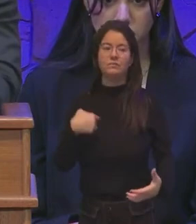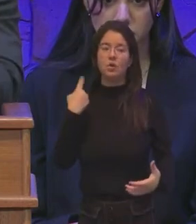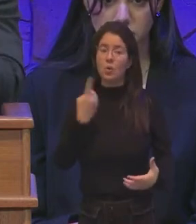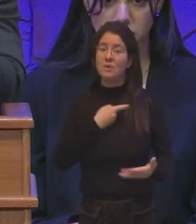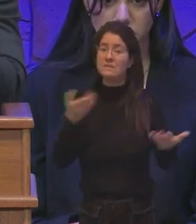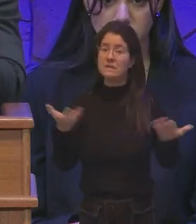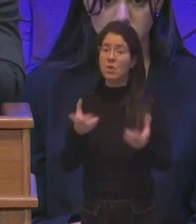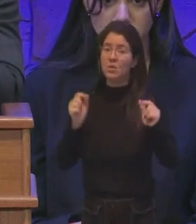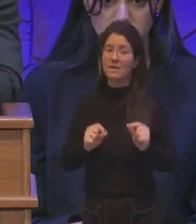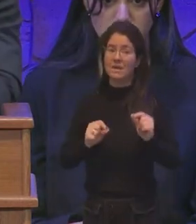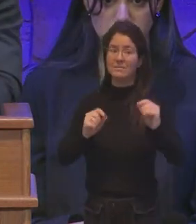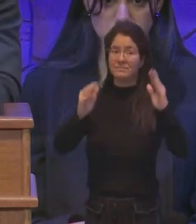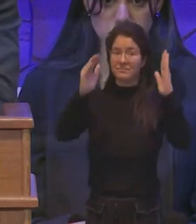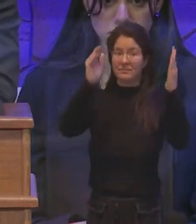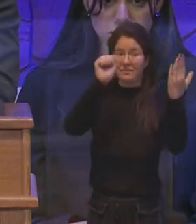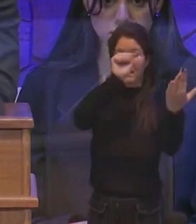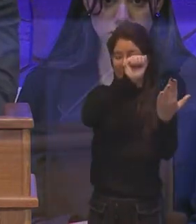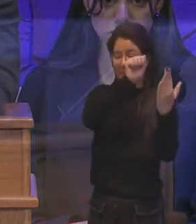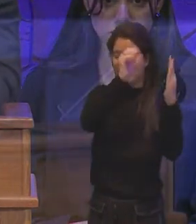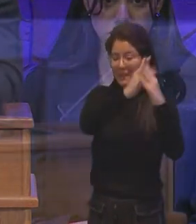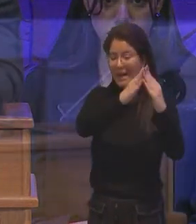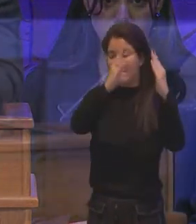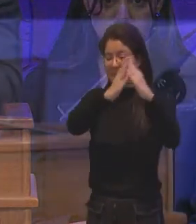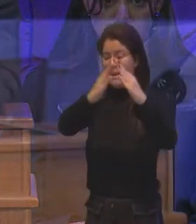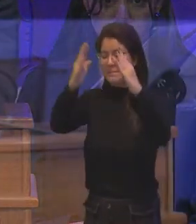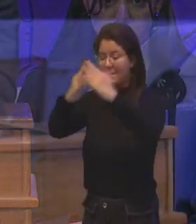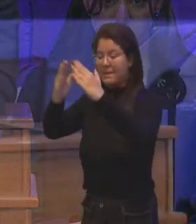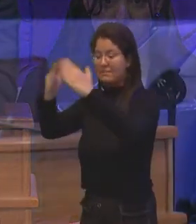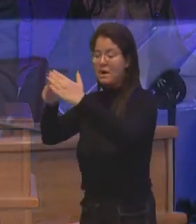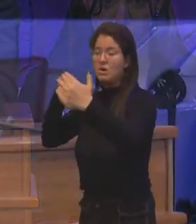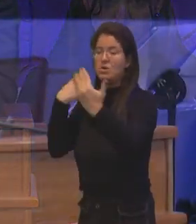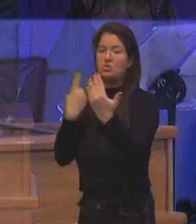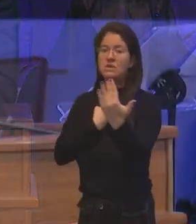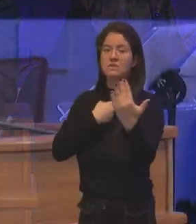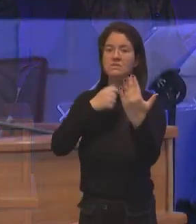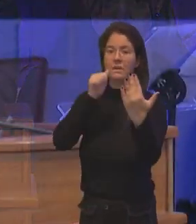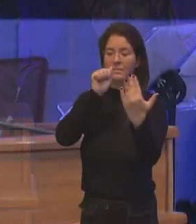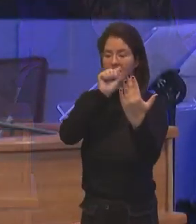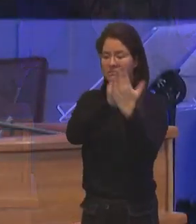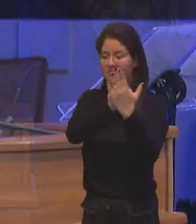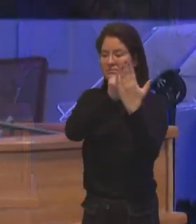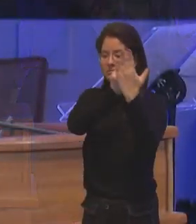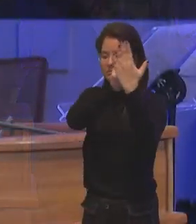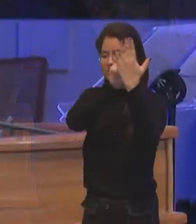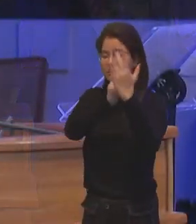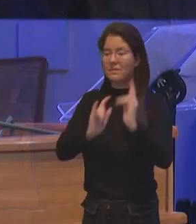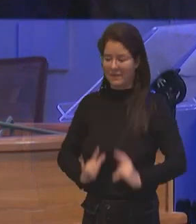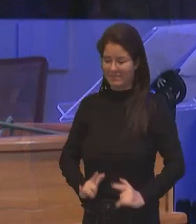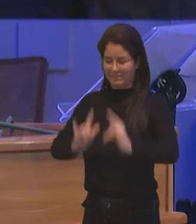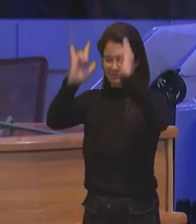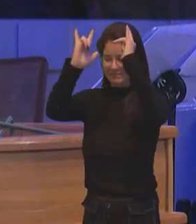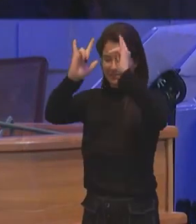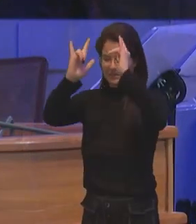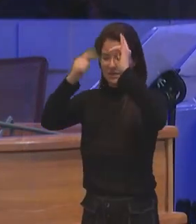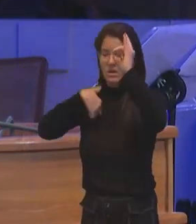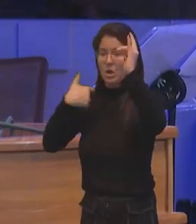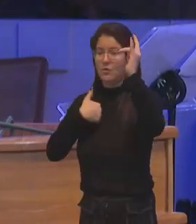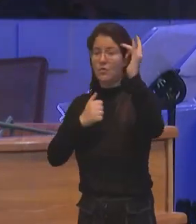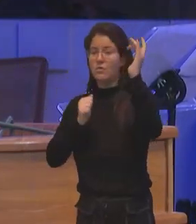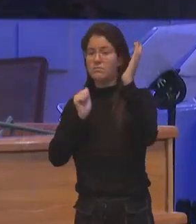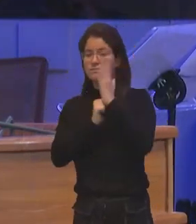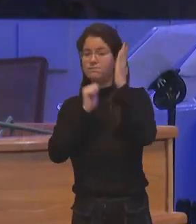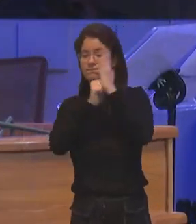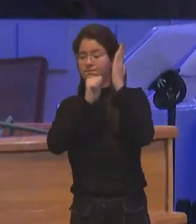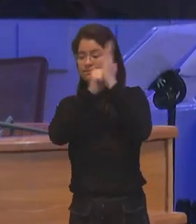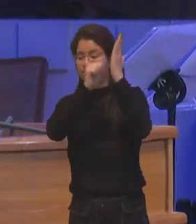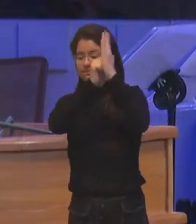porta em porta, de cada andar, e nós vamos perguntar: podemos entrar